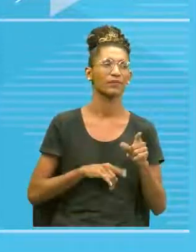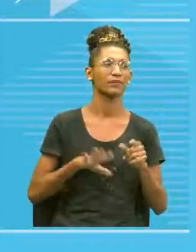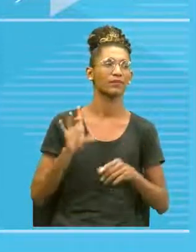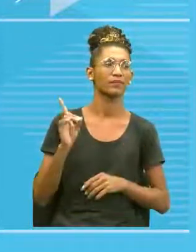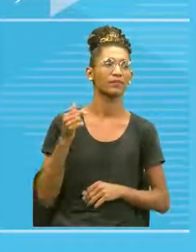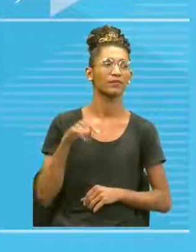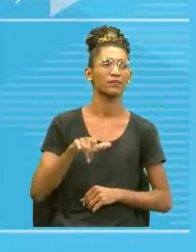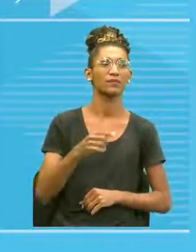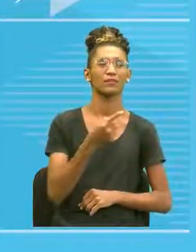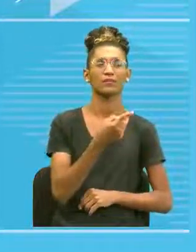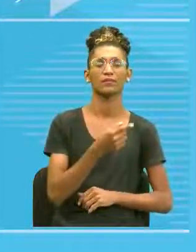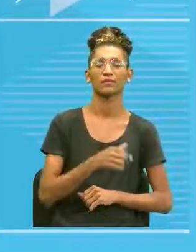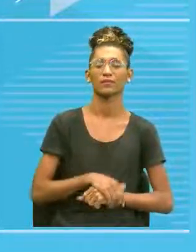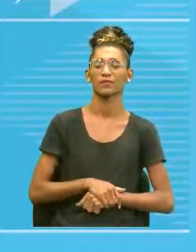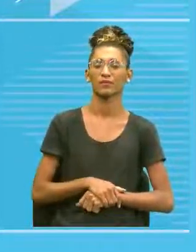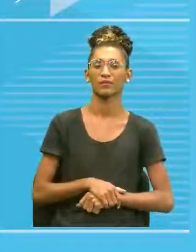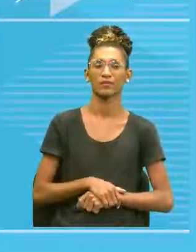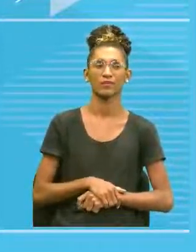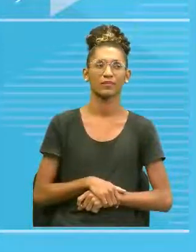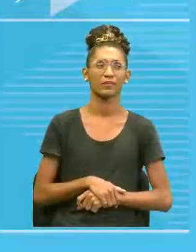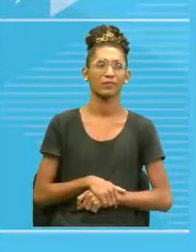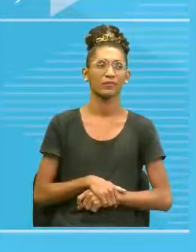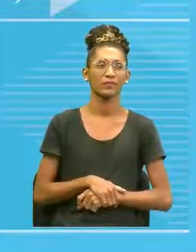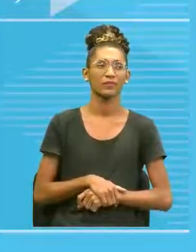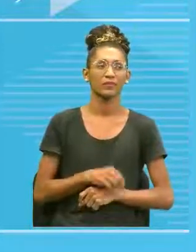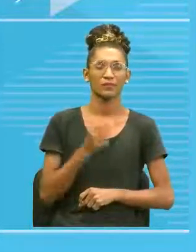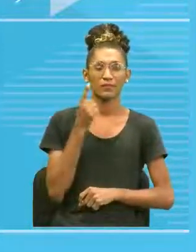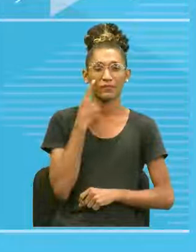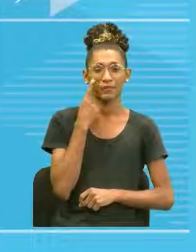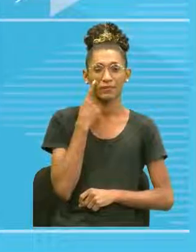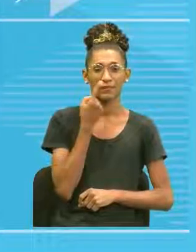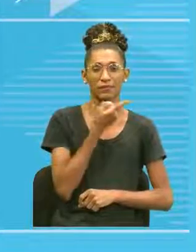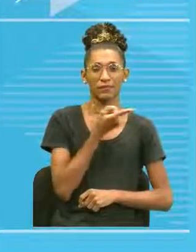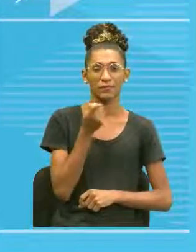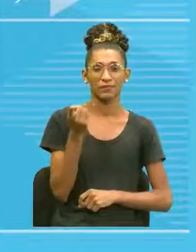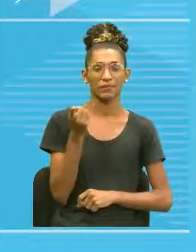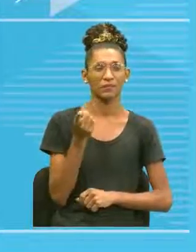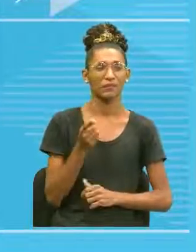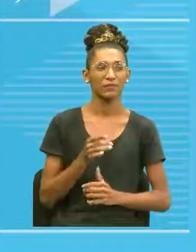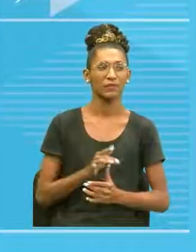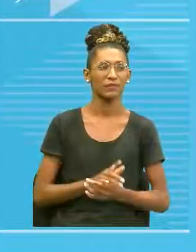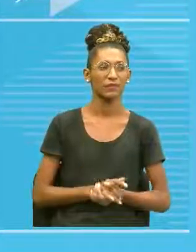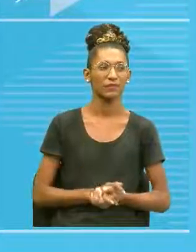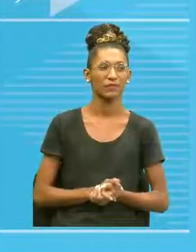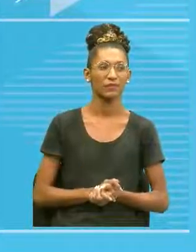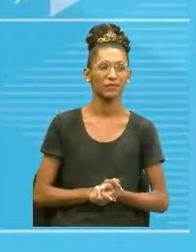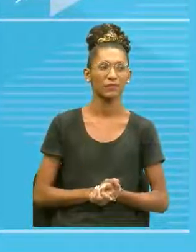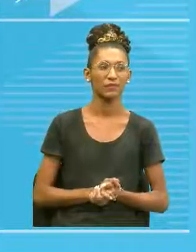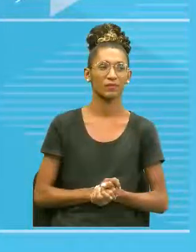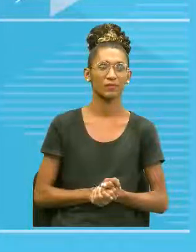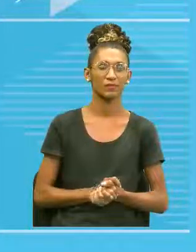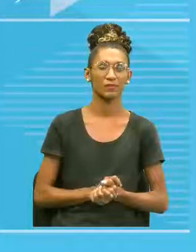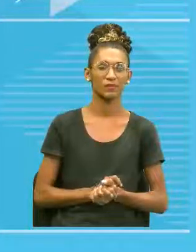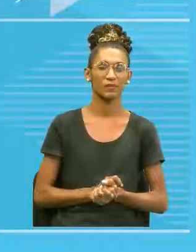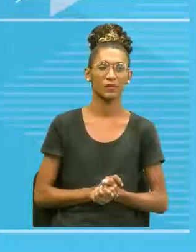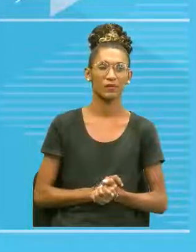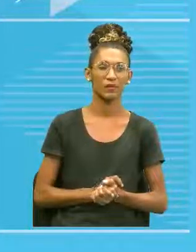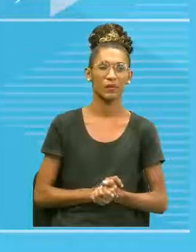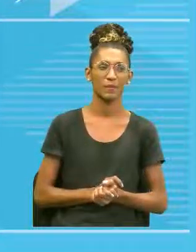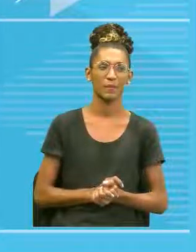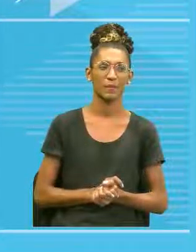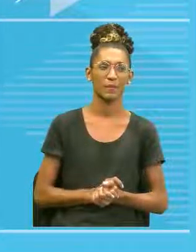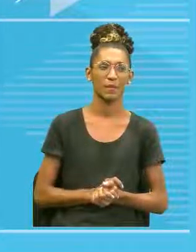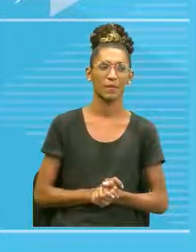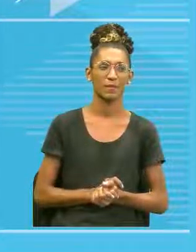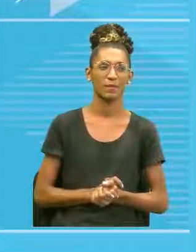de nos outros Já havíamos etion todos os deveres quando lama